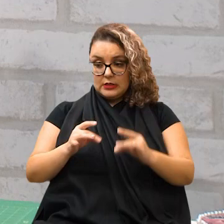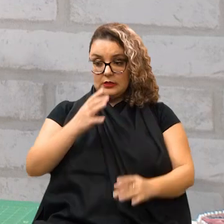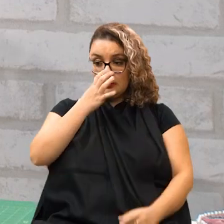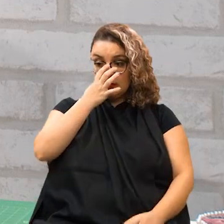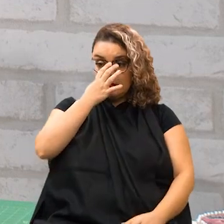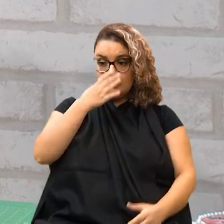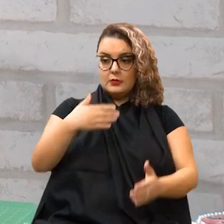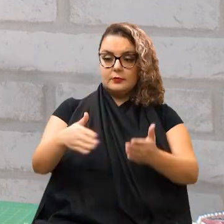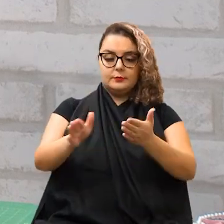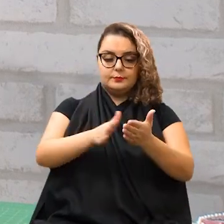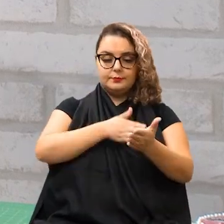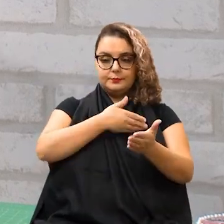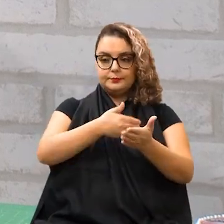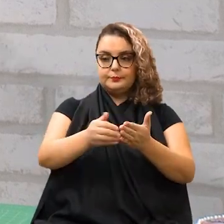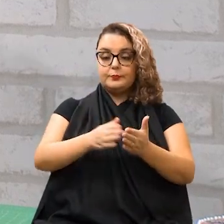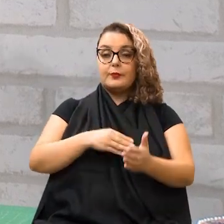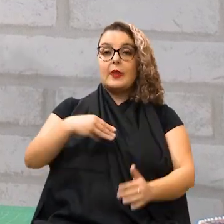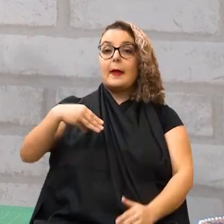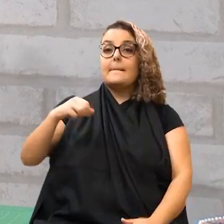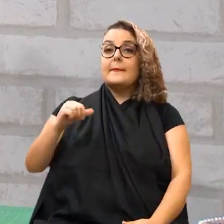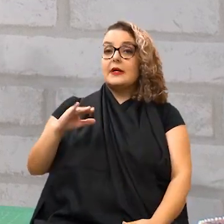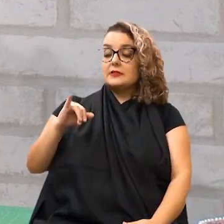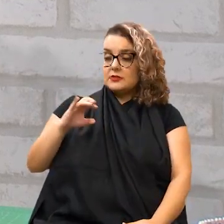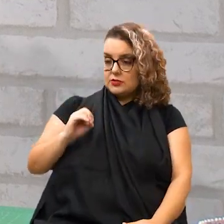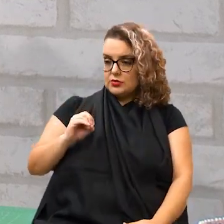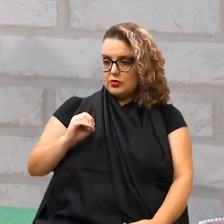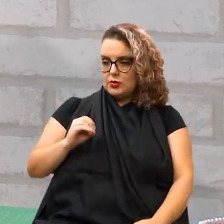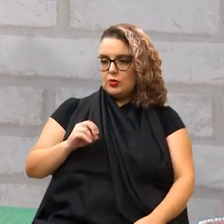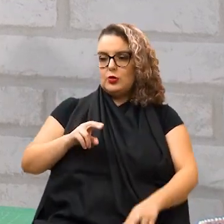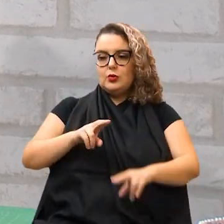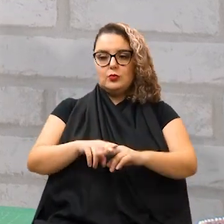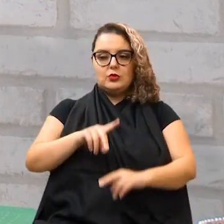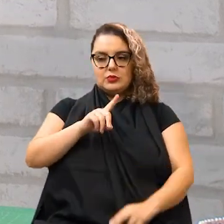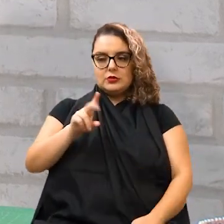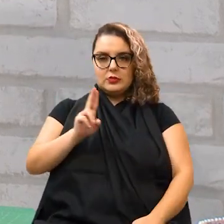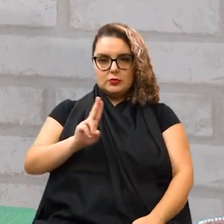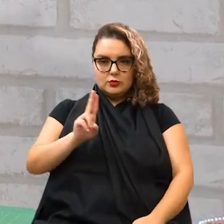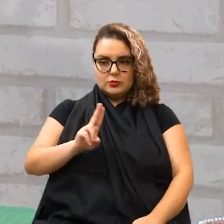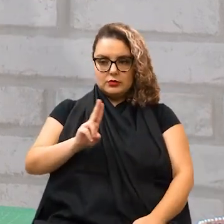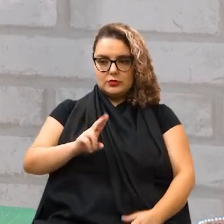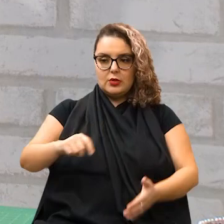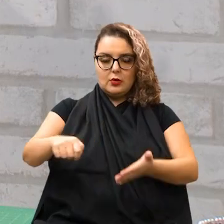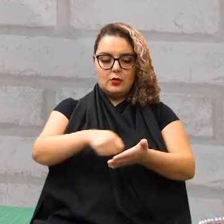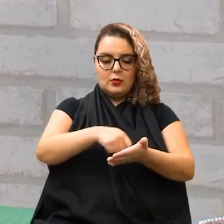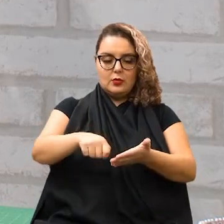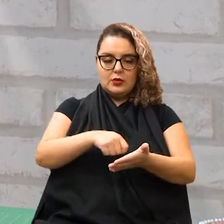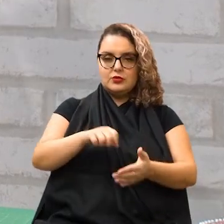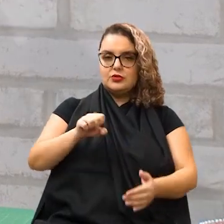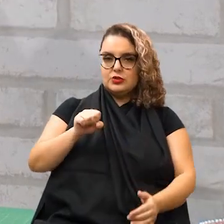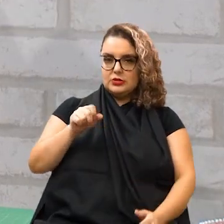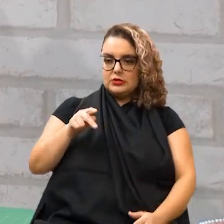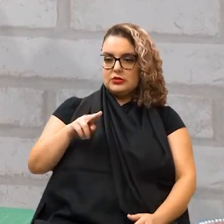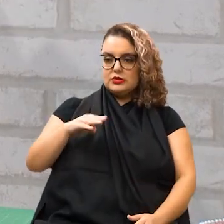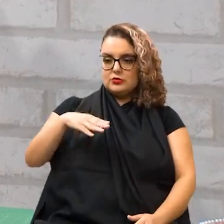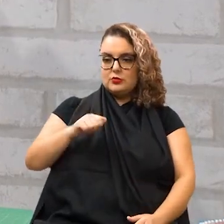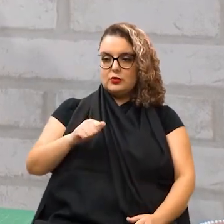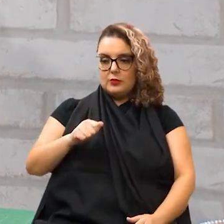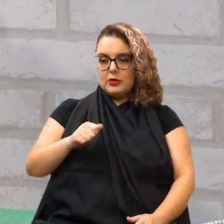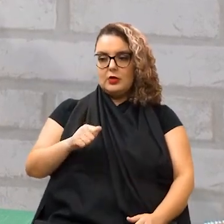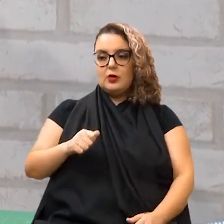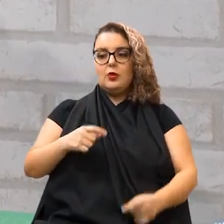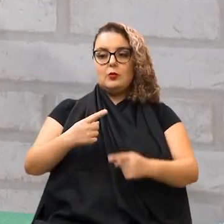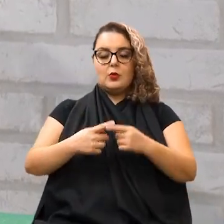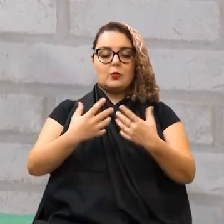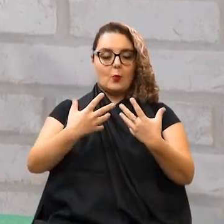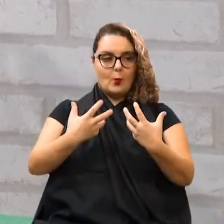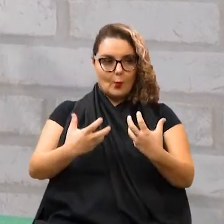estou usando um pincelzinho agora, que é um pincel bem macio. Por isso não tem a necessidade da gente utilizar um rolinho de espuma. Tá. Para tirar as marcas,